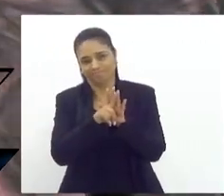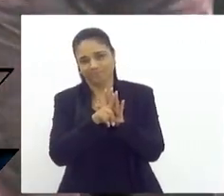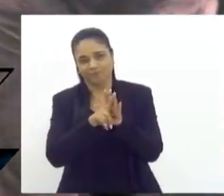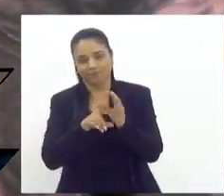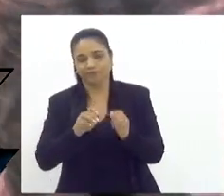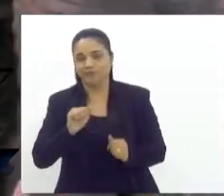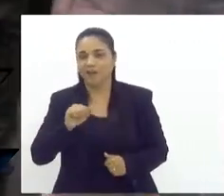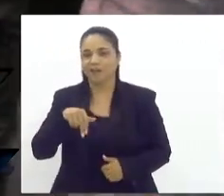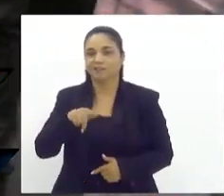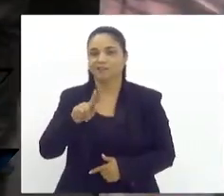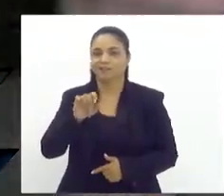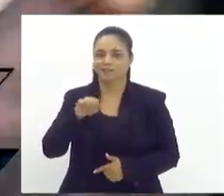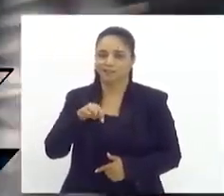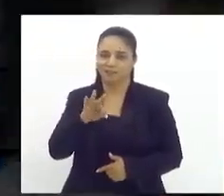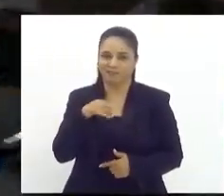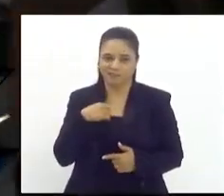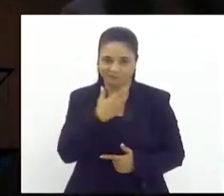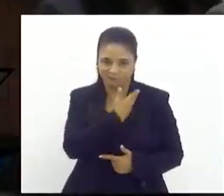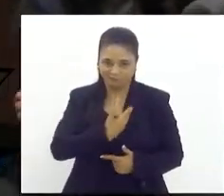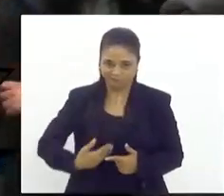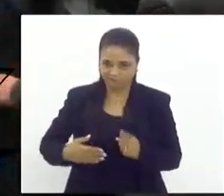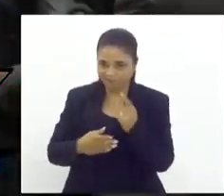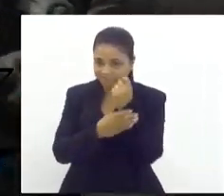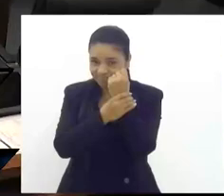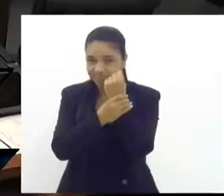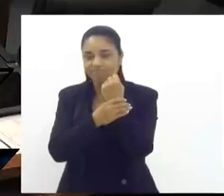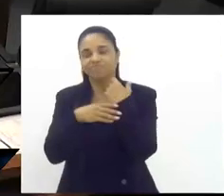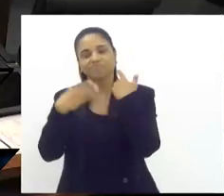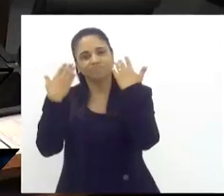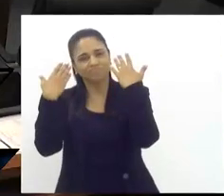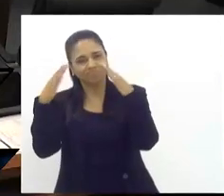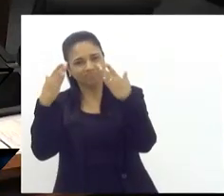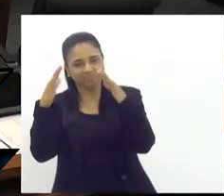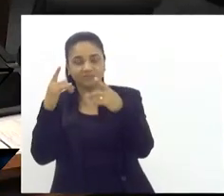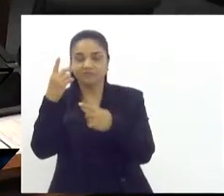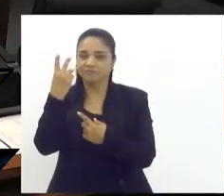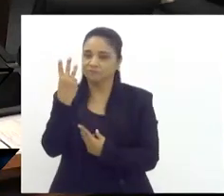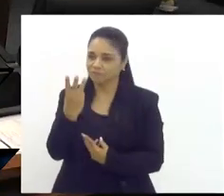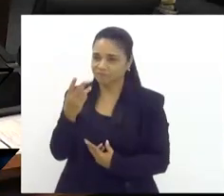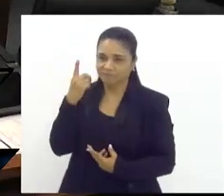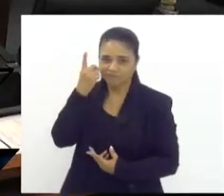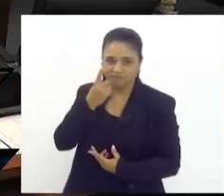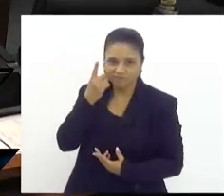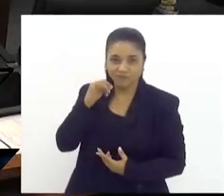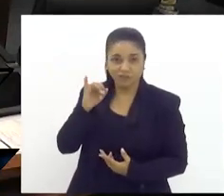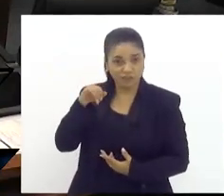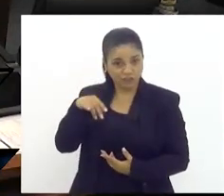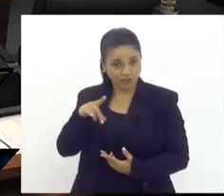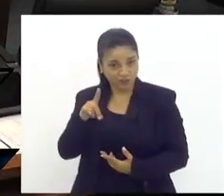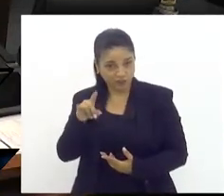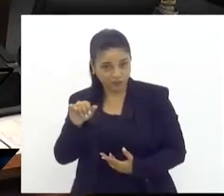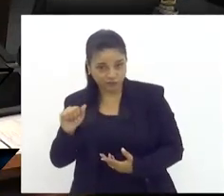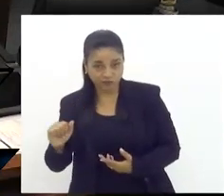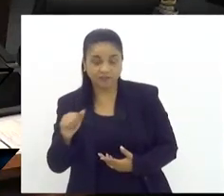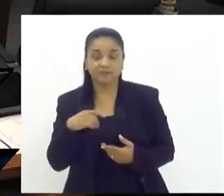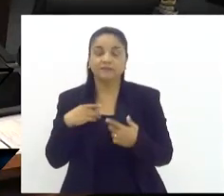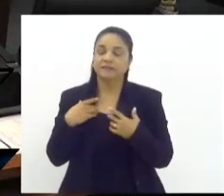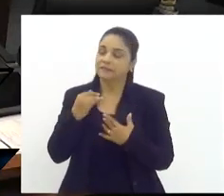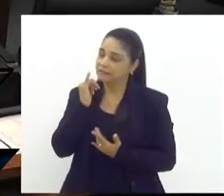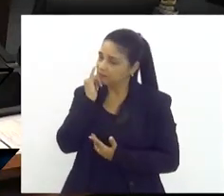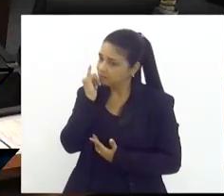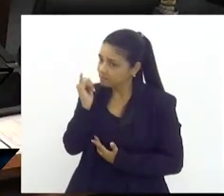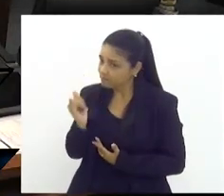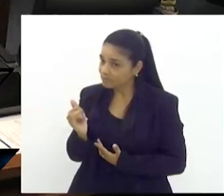agentes Segurança Pública quero parabenizar os autores é aqui na pessoa da deputada Índia armelau e dizer que